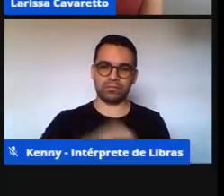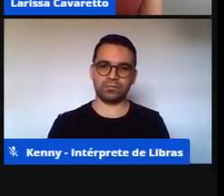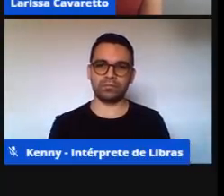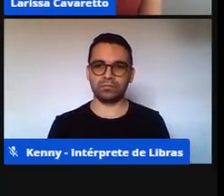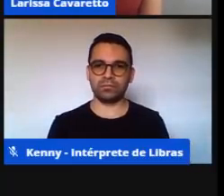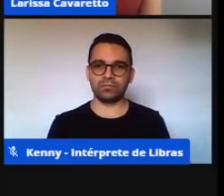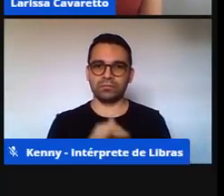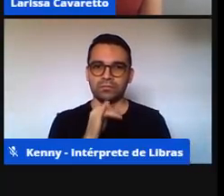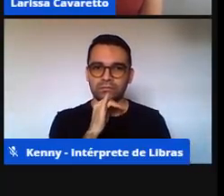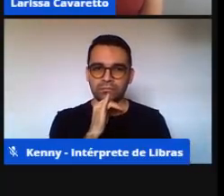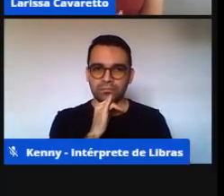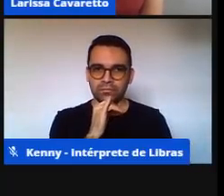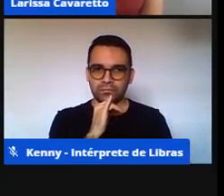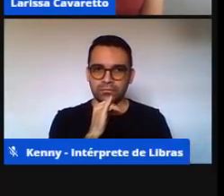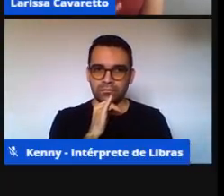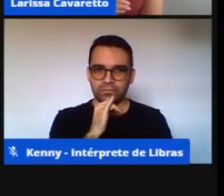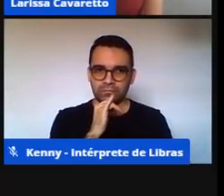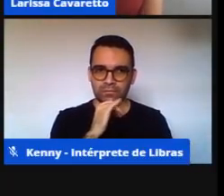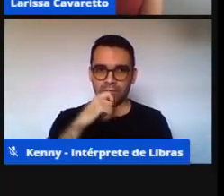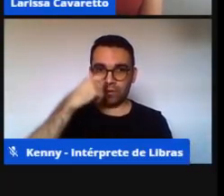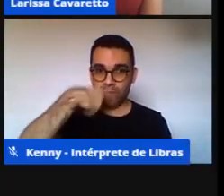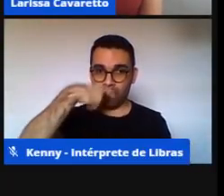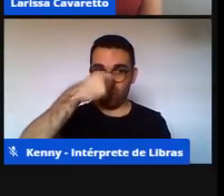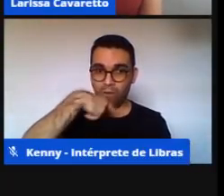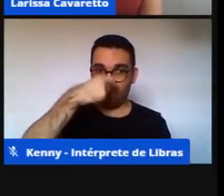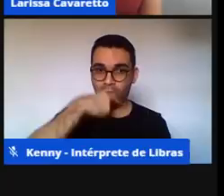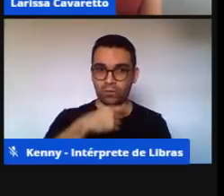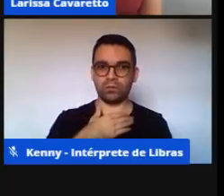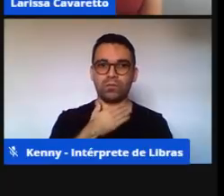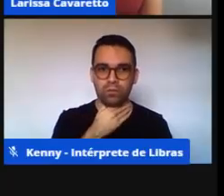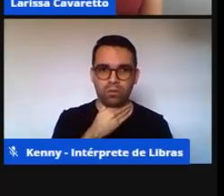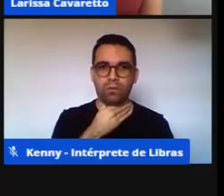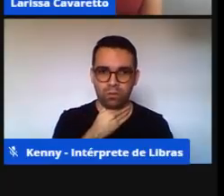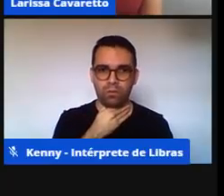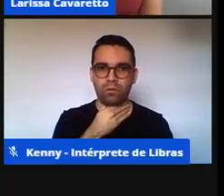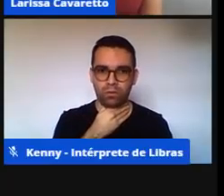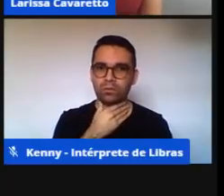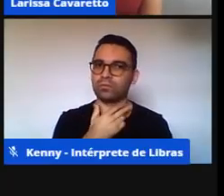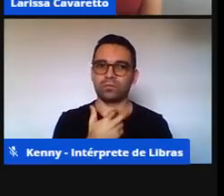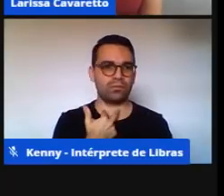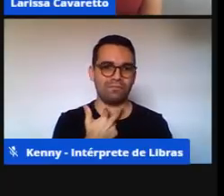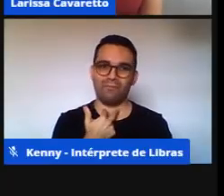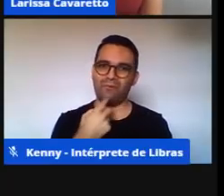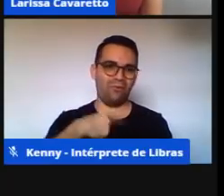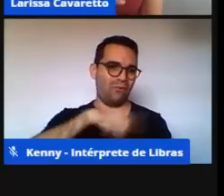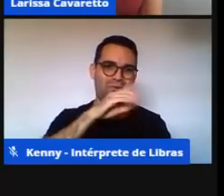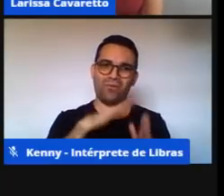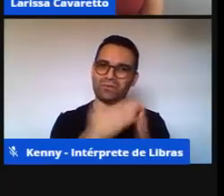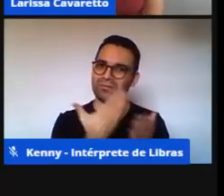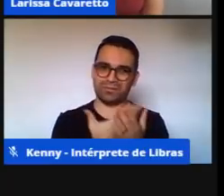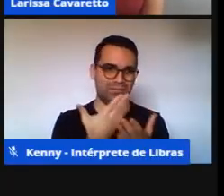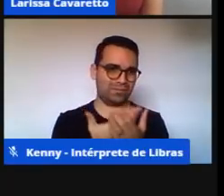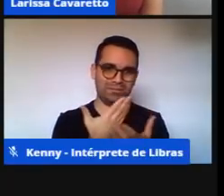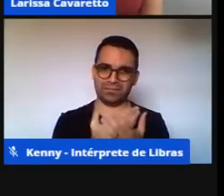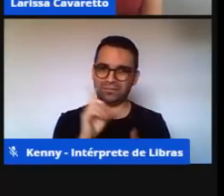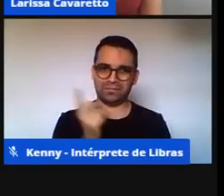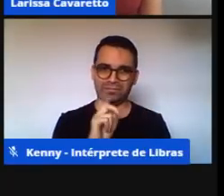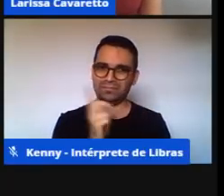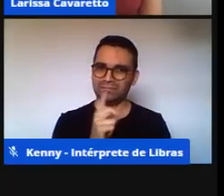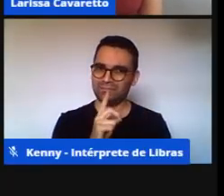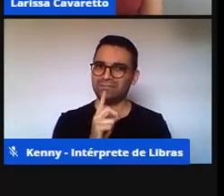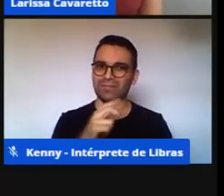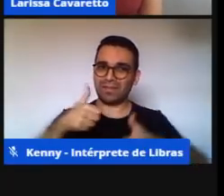tosse. Na verdade, se ela estiver com coriza ou tosse, nem é para ir para a escola. Mas se vocês quiserem deixar uma caixinha de